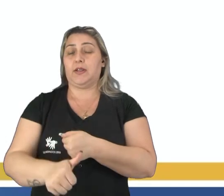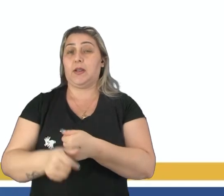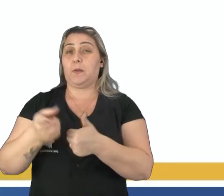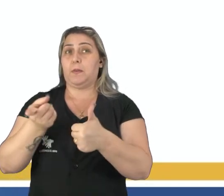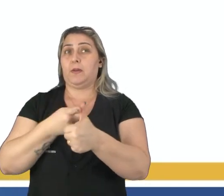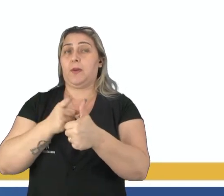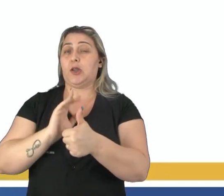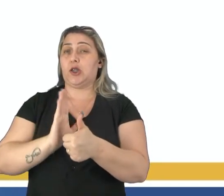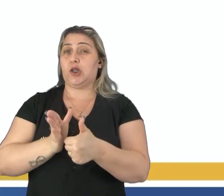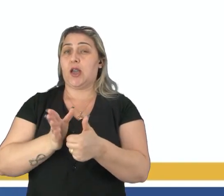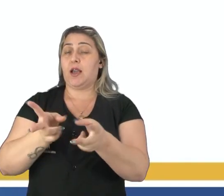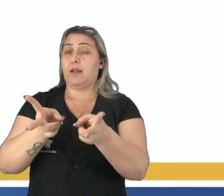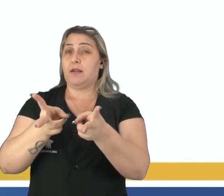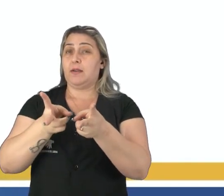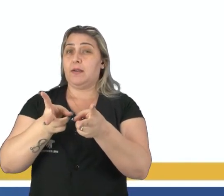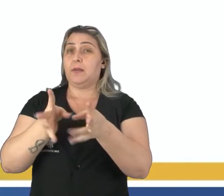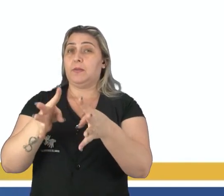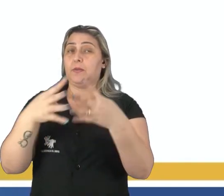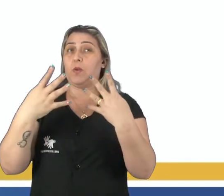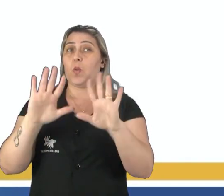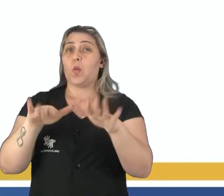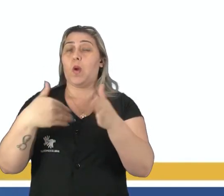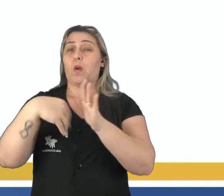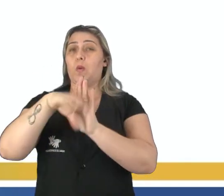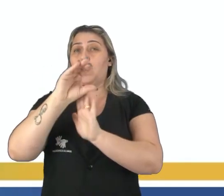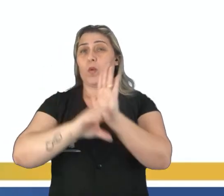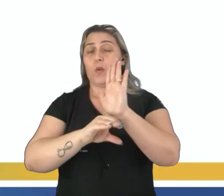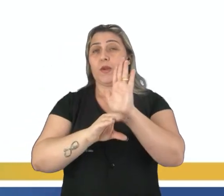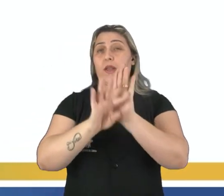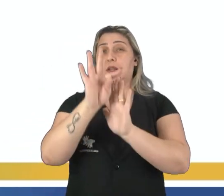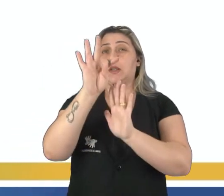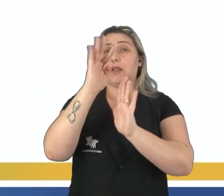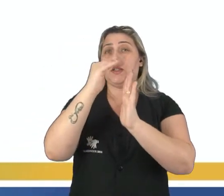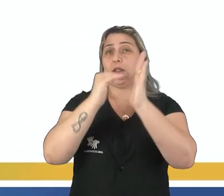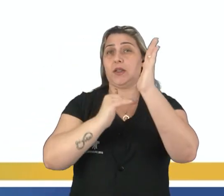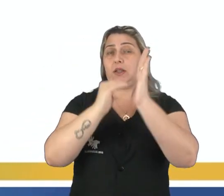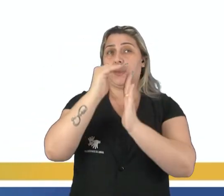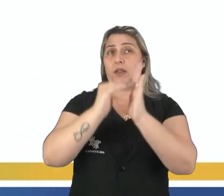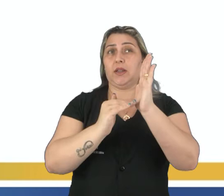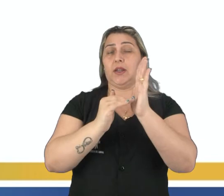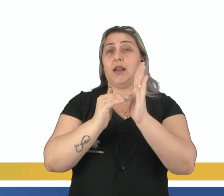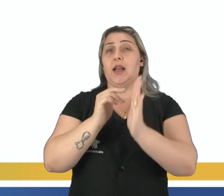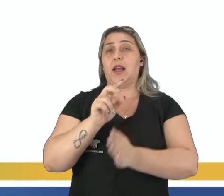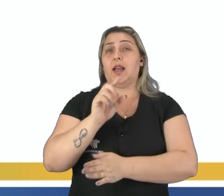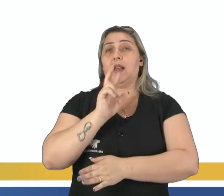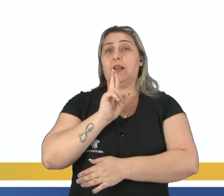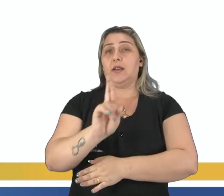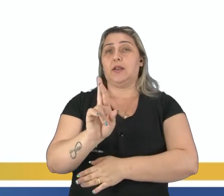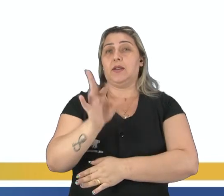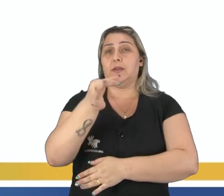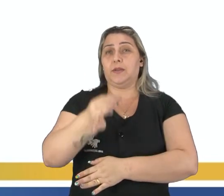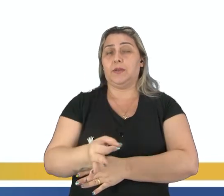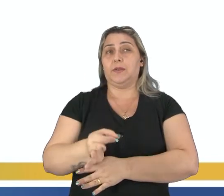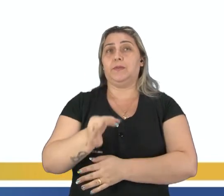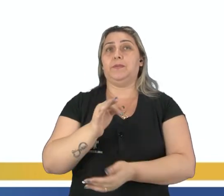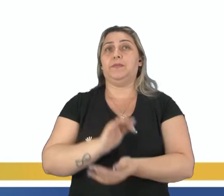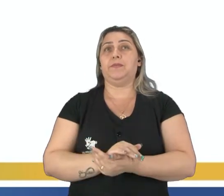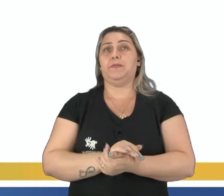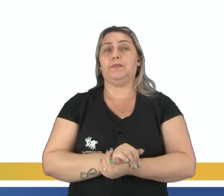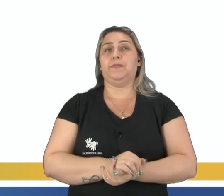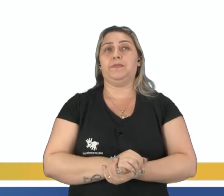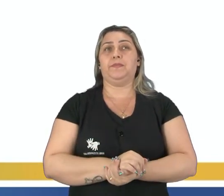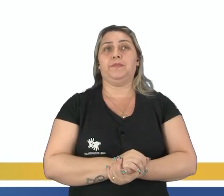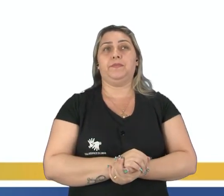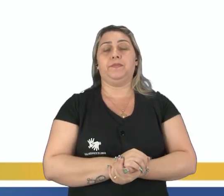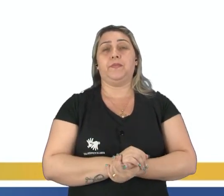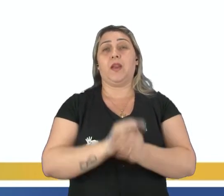primeiro, tu atenta-se que ele quer saber justamente qual é o conceito de temperatura. Ele pede assinale a alternativa que define de forma correta a